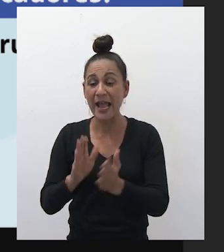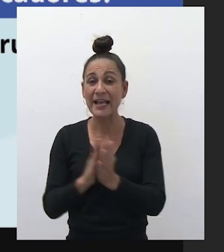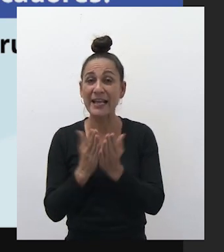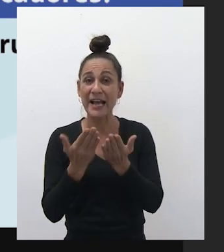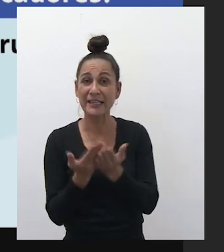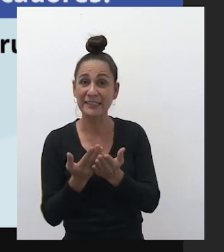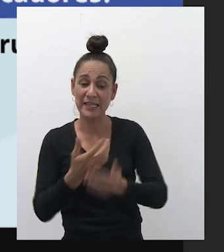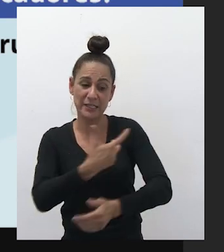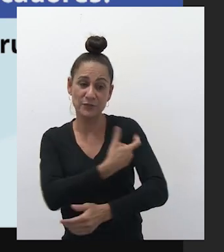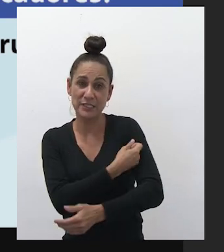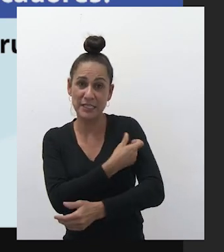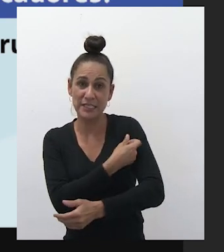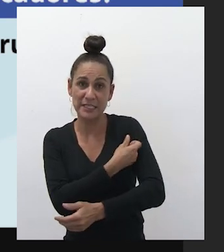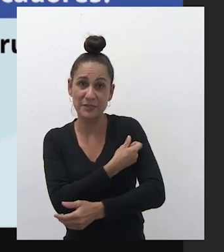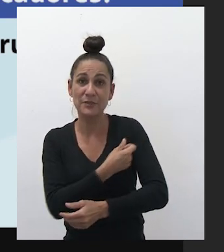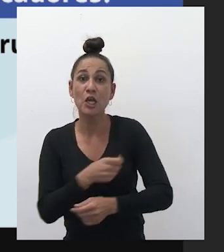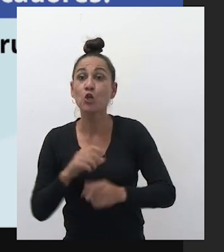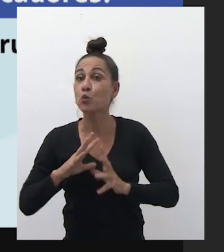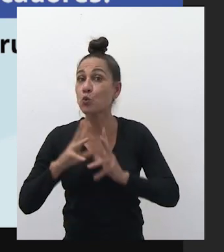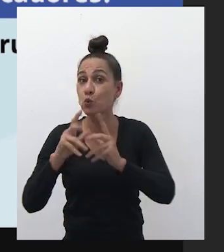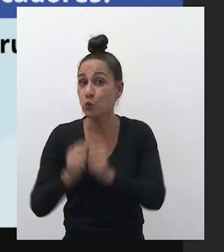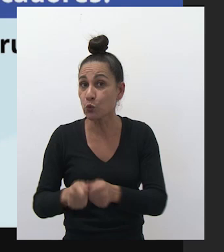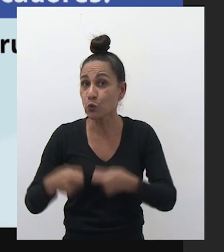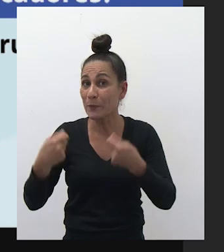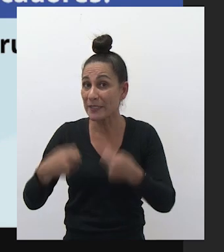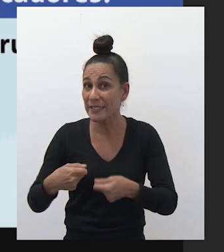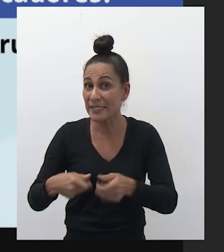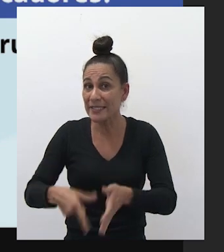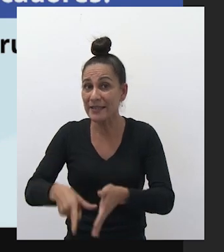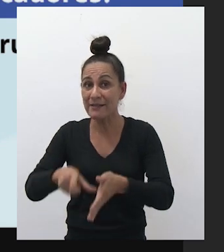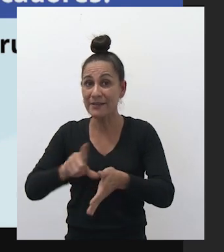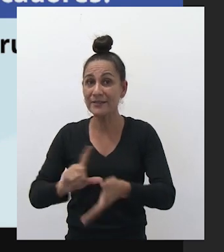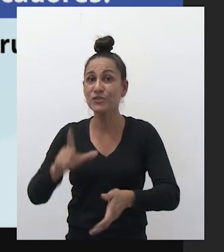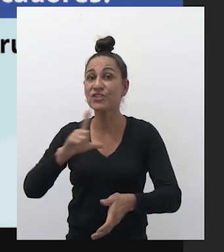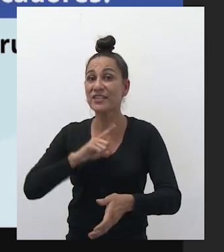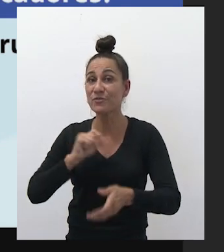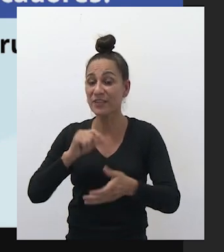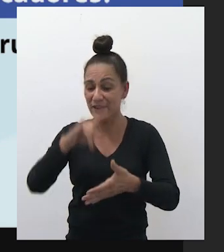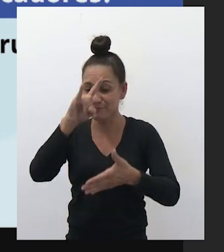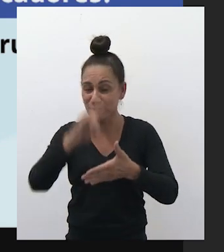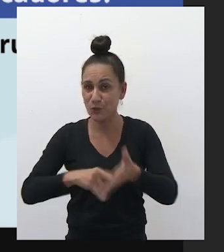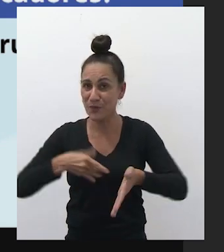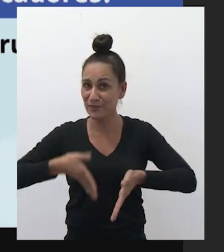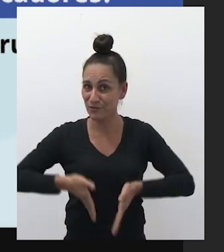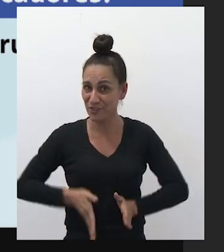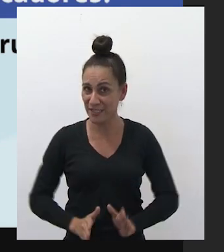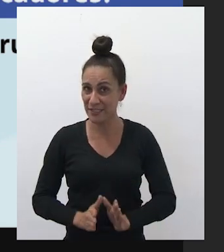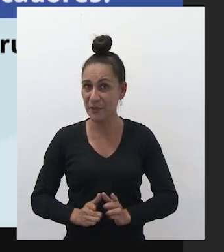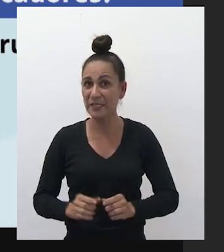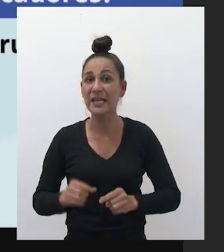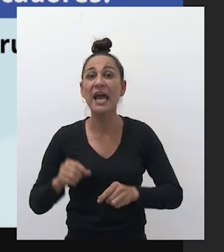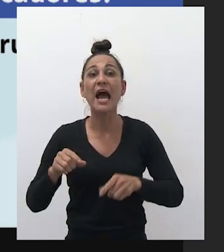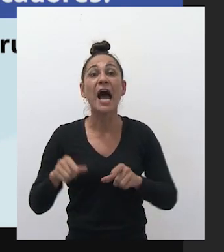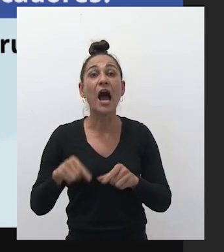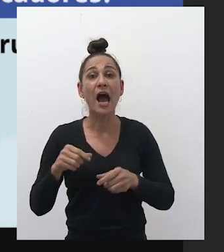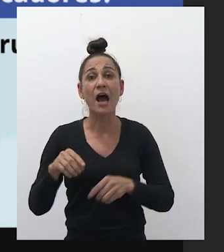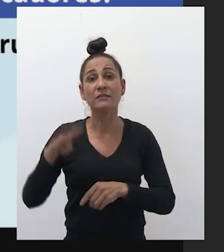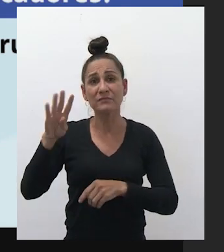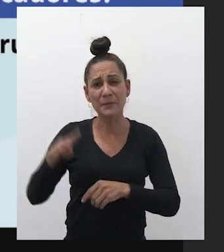coisa passa minimamente pelo registro de nascimento. A estimativa do IBGE para